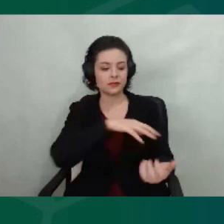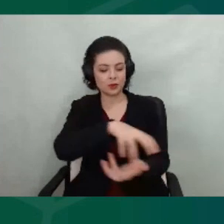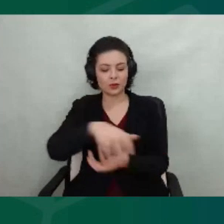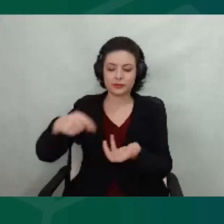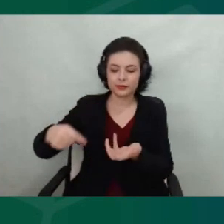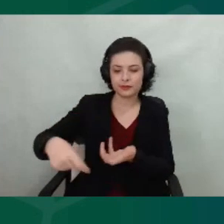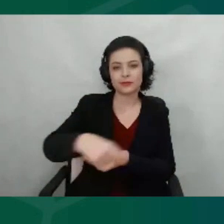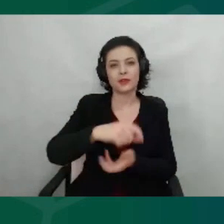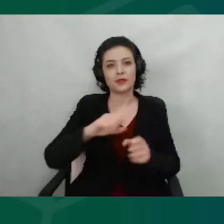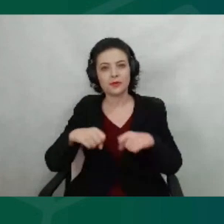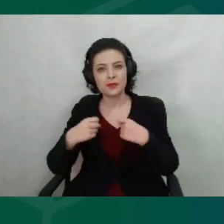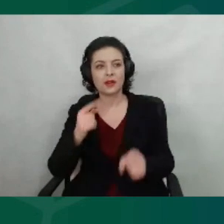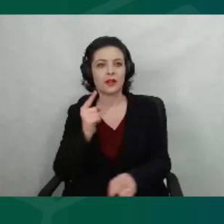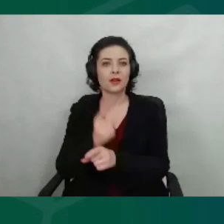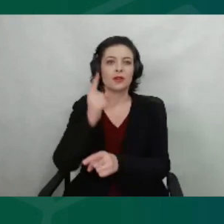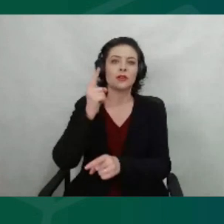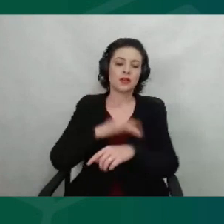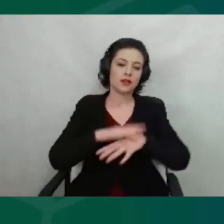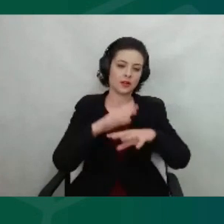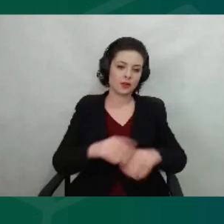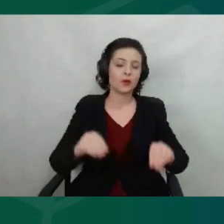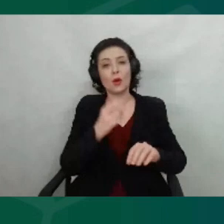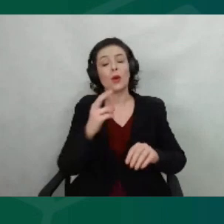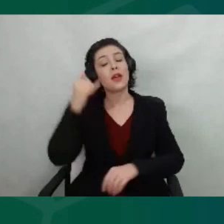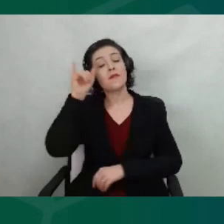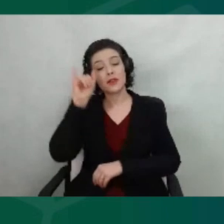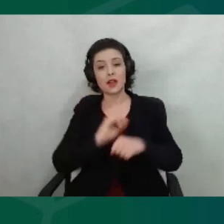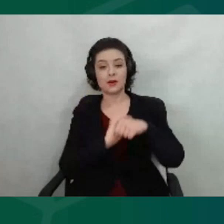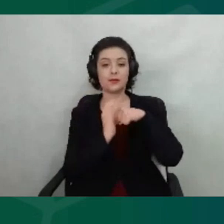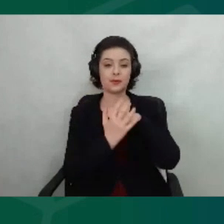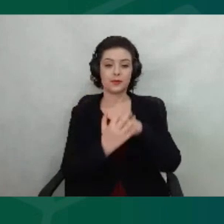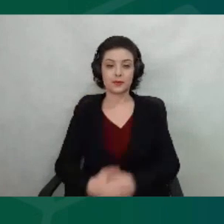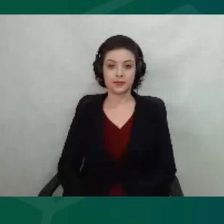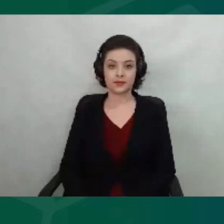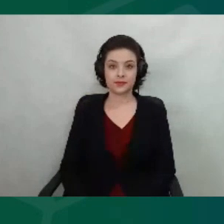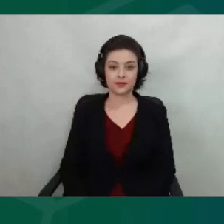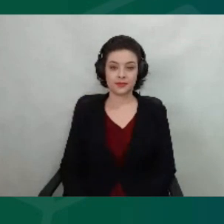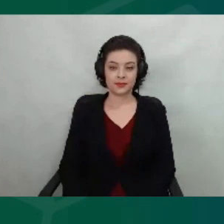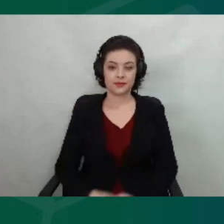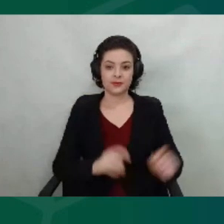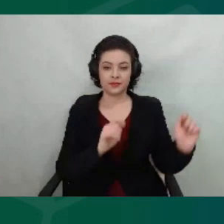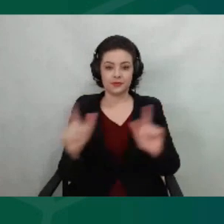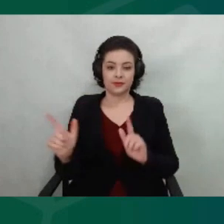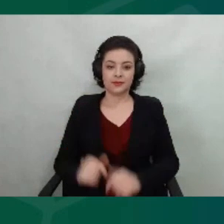achar uma vacina contra o coronavírus. Próxima.